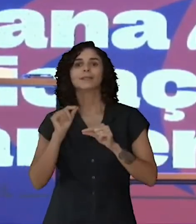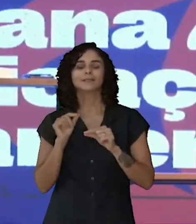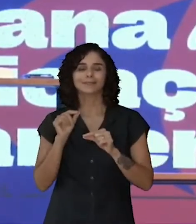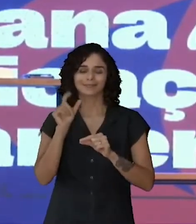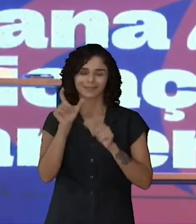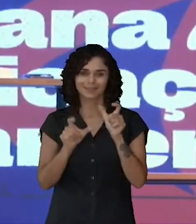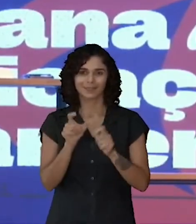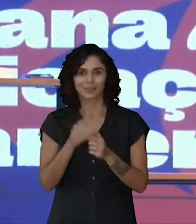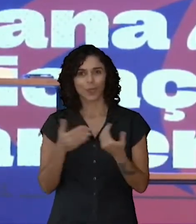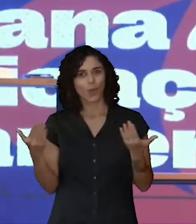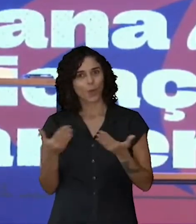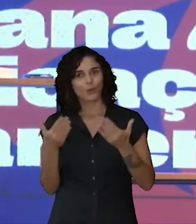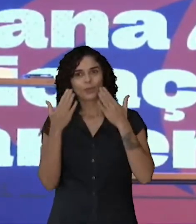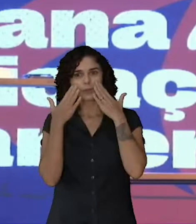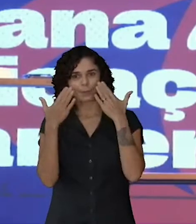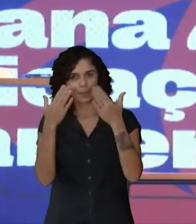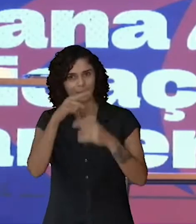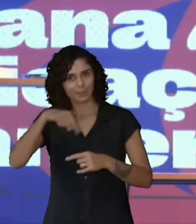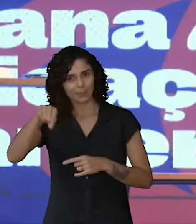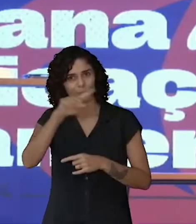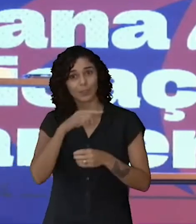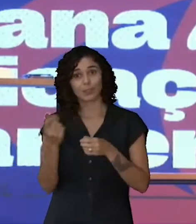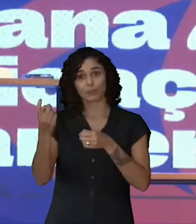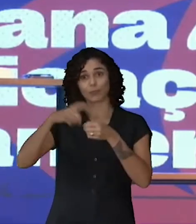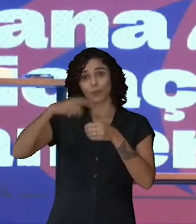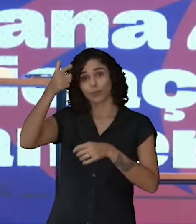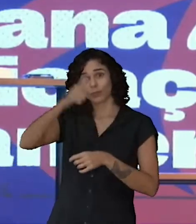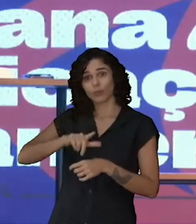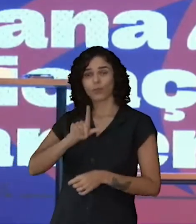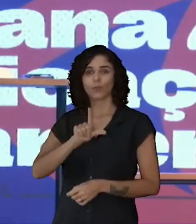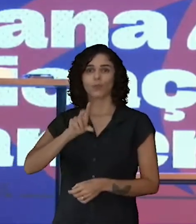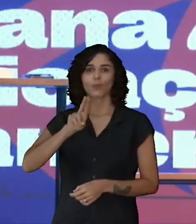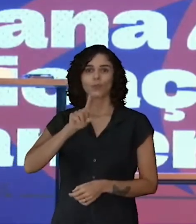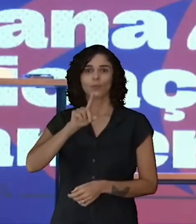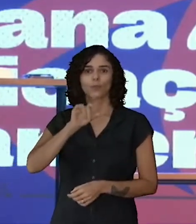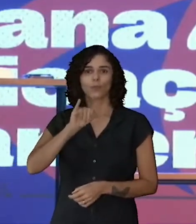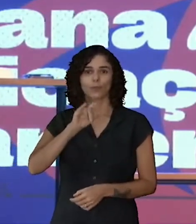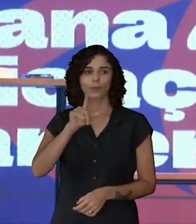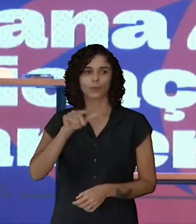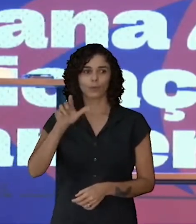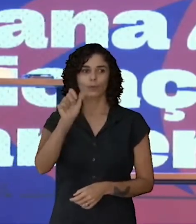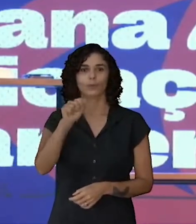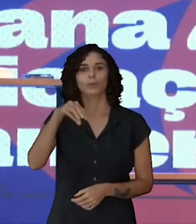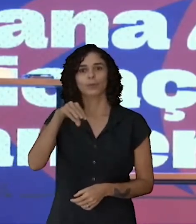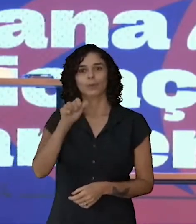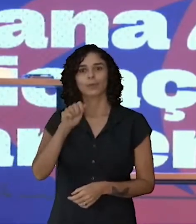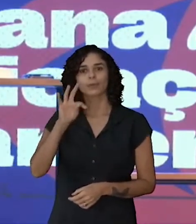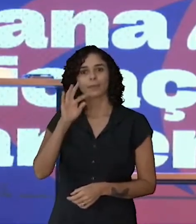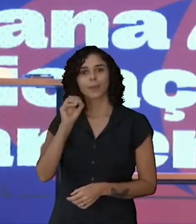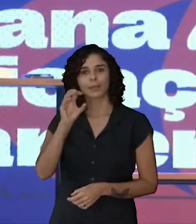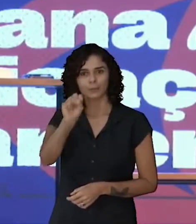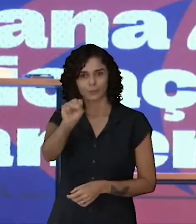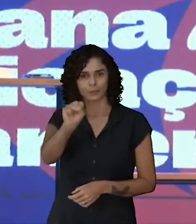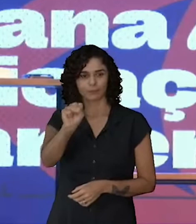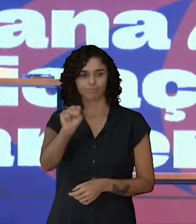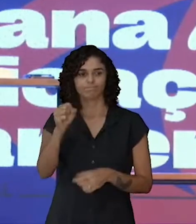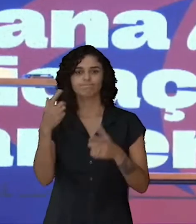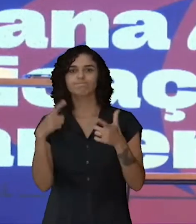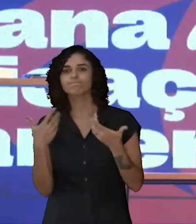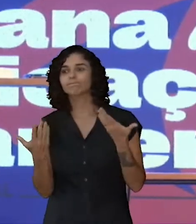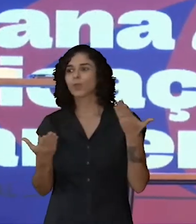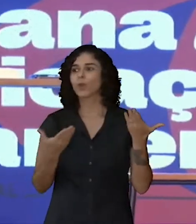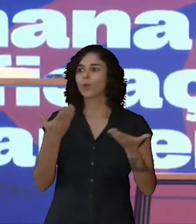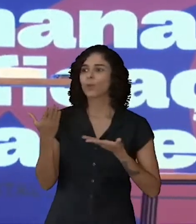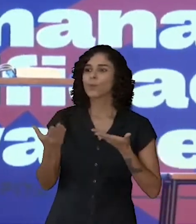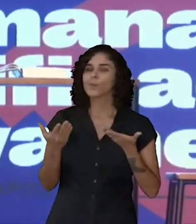eu quero apresentar para vocês, de volta, a Luísa Matos. Cadê a Luísa? Cadê a Luísa? Está